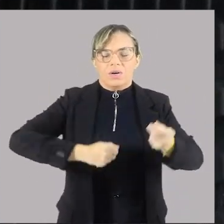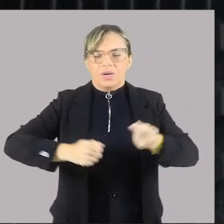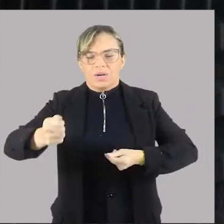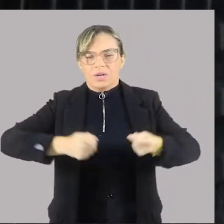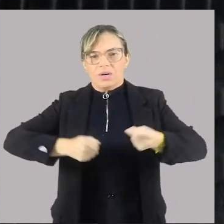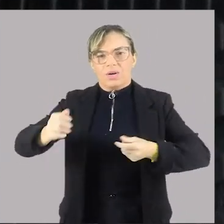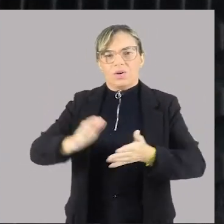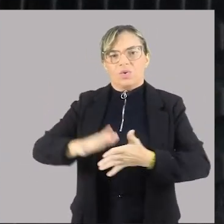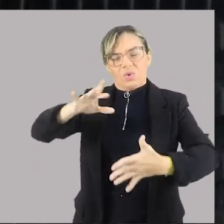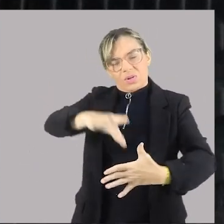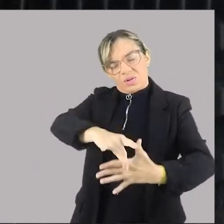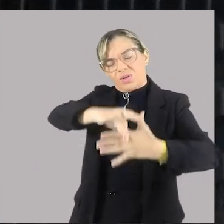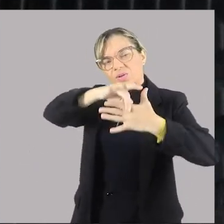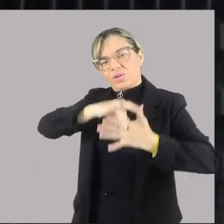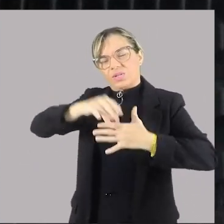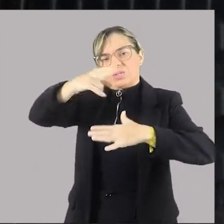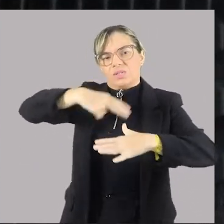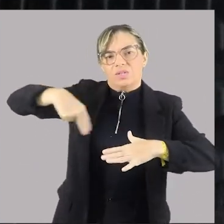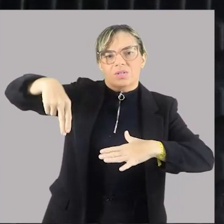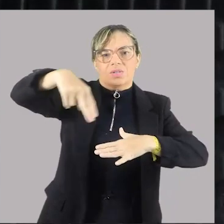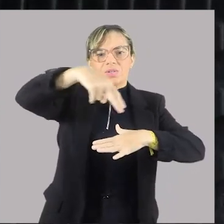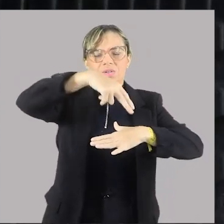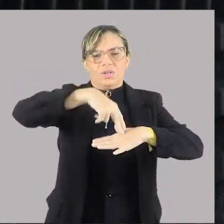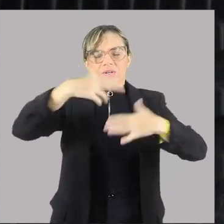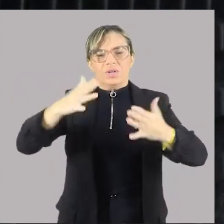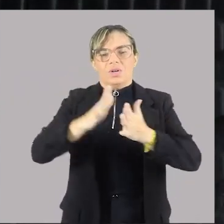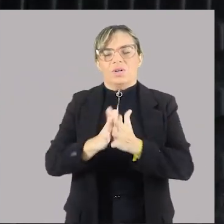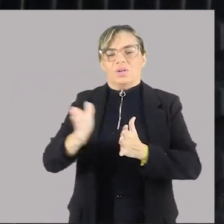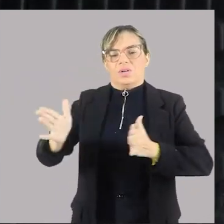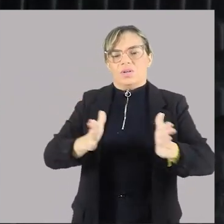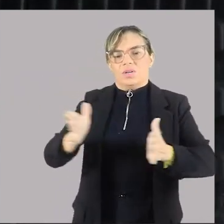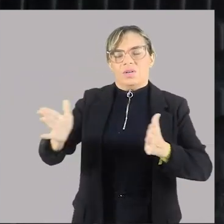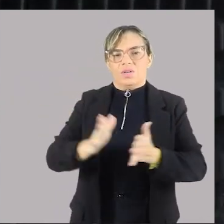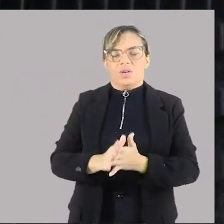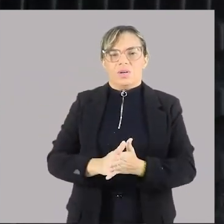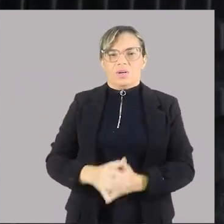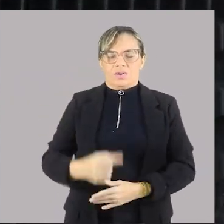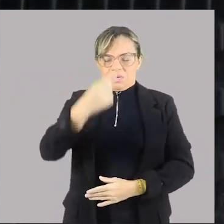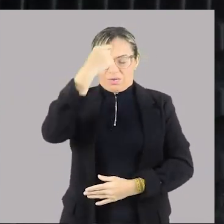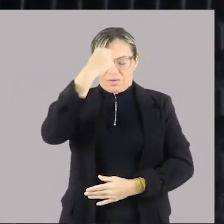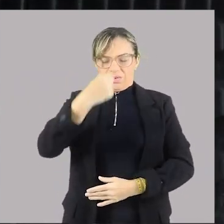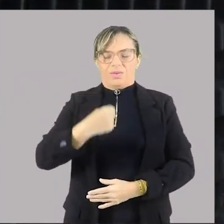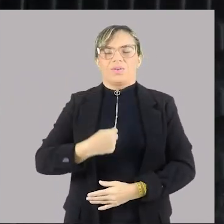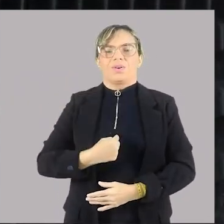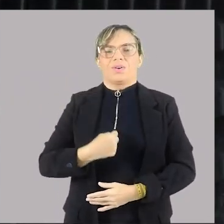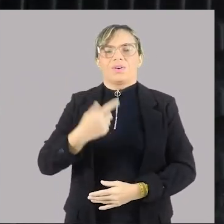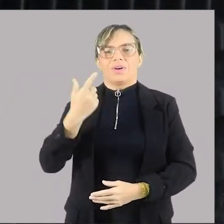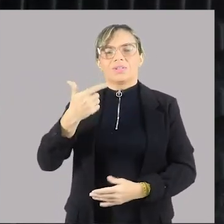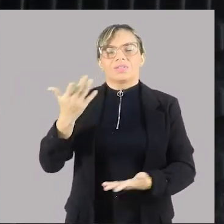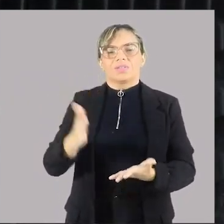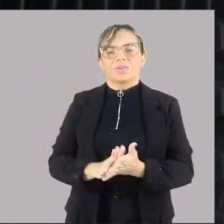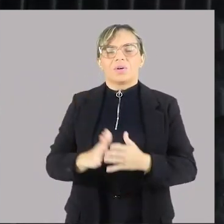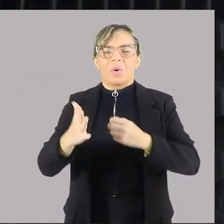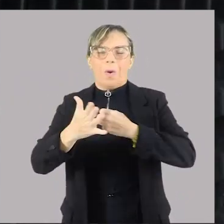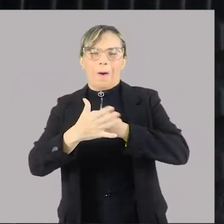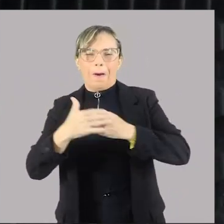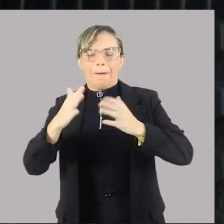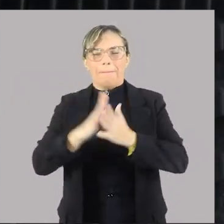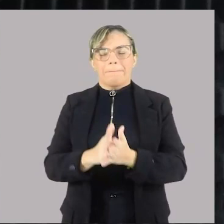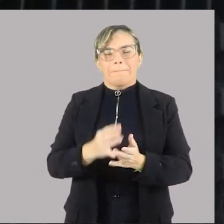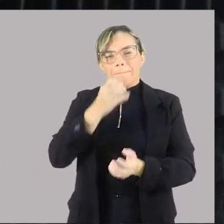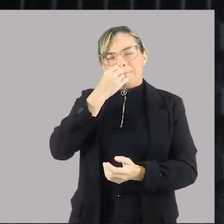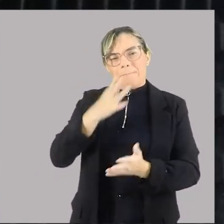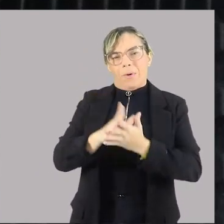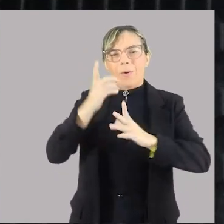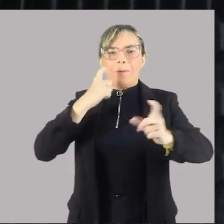grande líder da nação, ou seja, divulgar a sua imagem carismática, a sua imagem de um homem preocupado